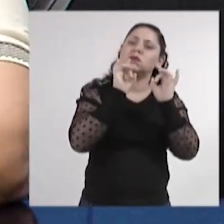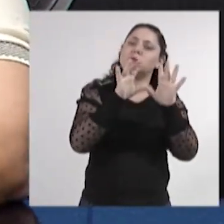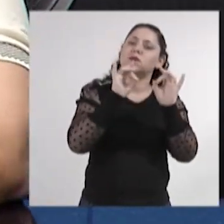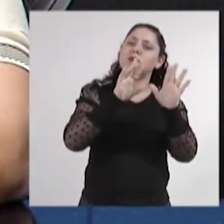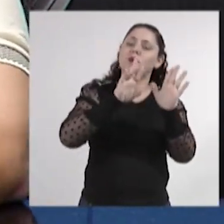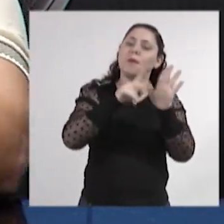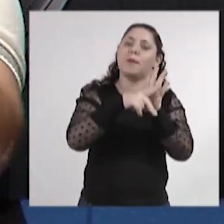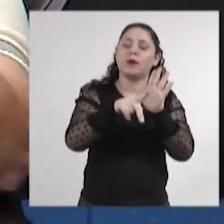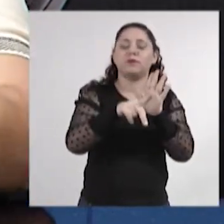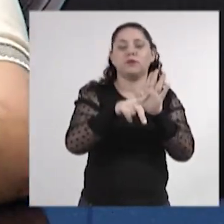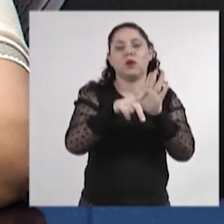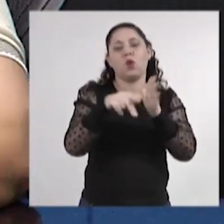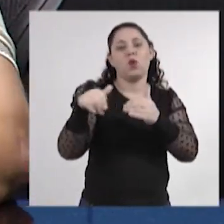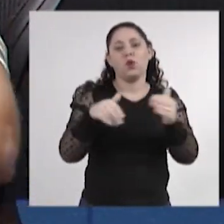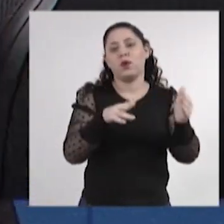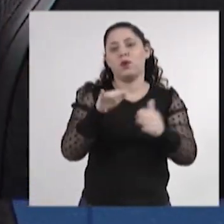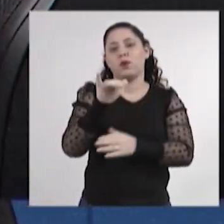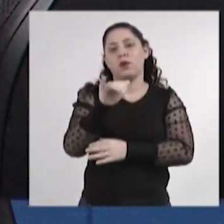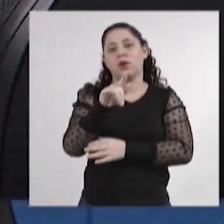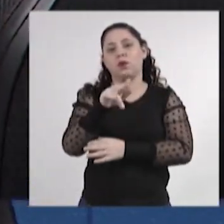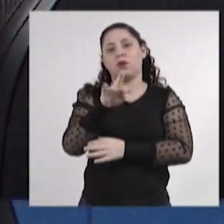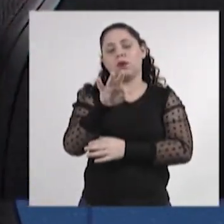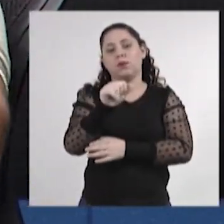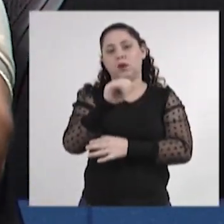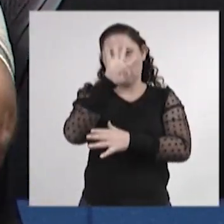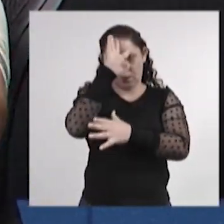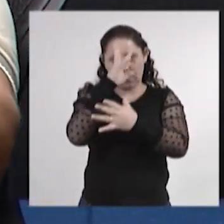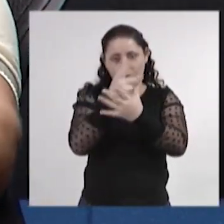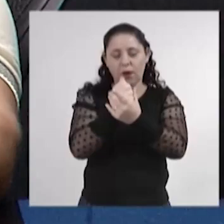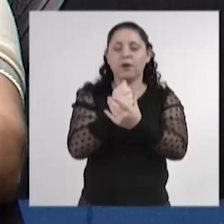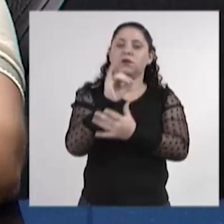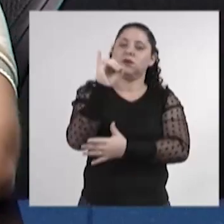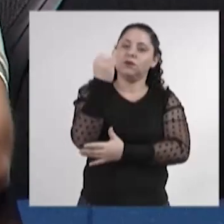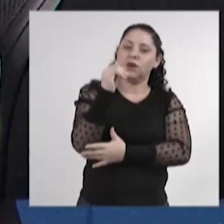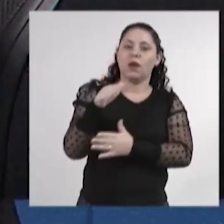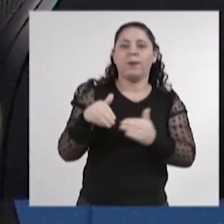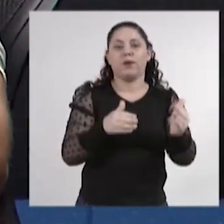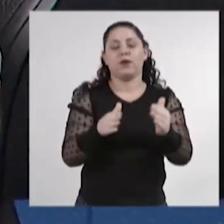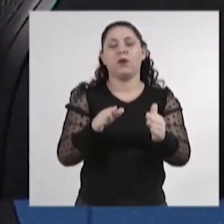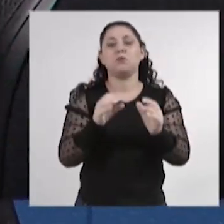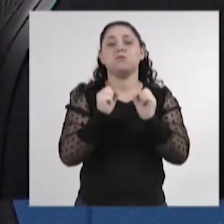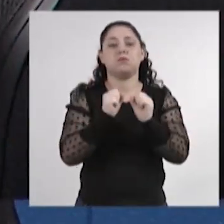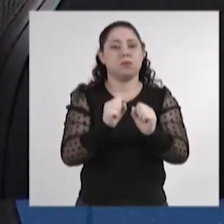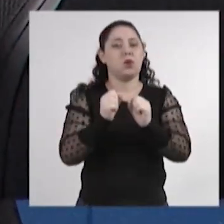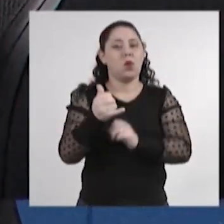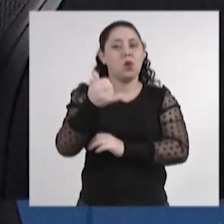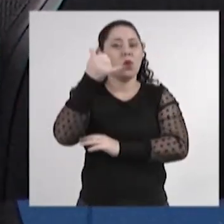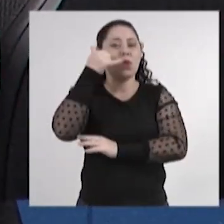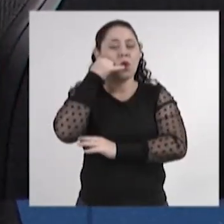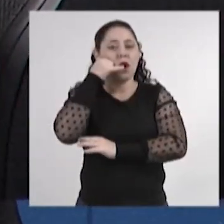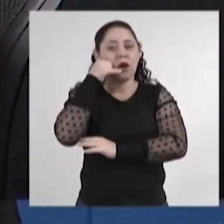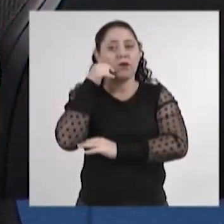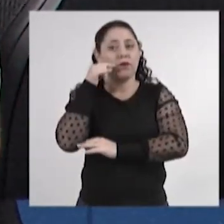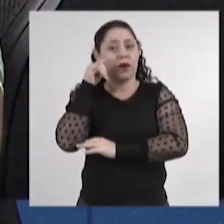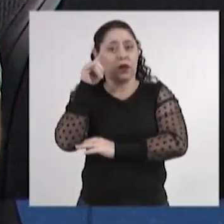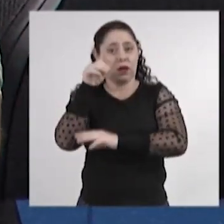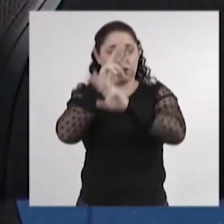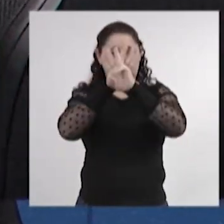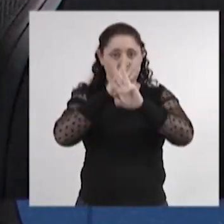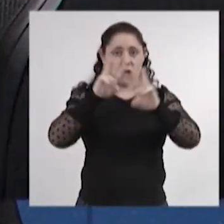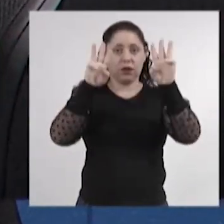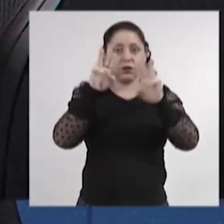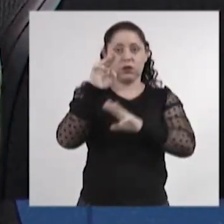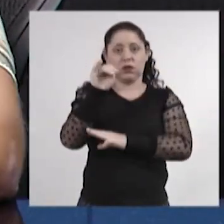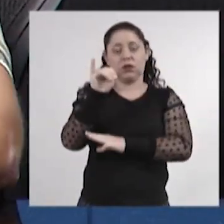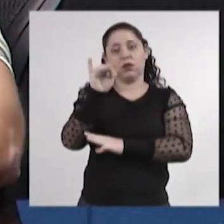estudo sobre o rio Iguatemi, sobre o rio Amambai, sobre o rio Ivinhema, por exemplo. Vocês podem entrar em contato, vai na ouvidoria, vai no site da Itaipu,